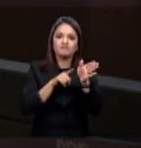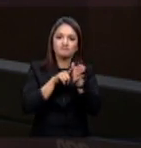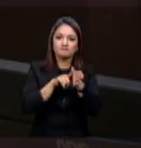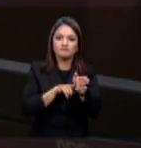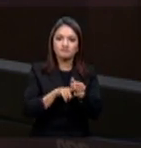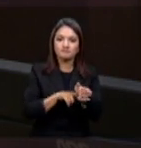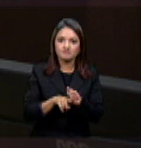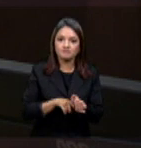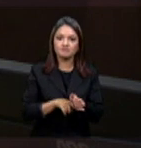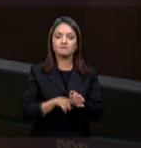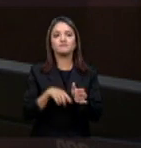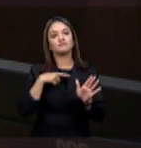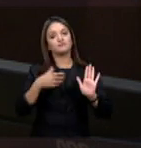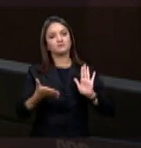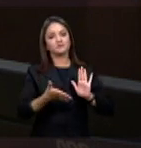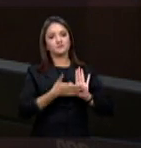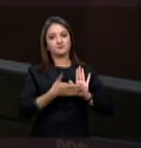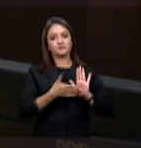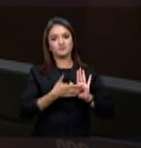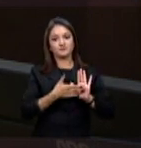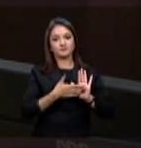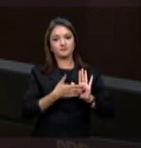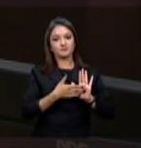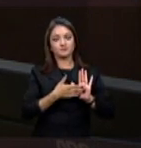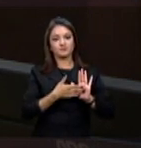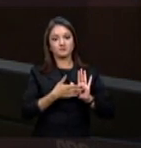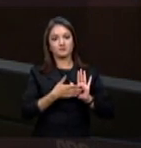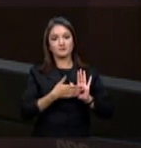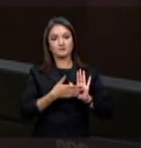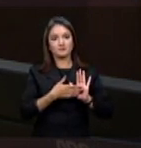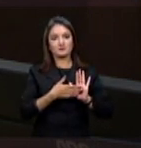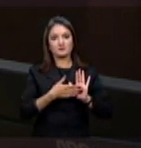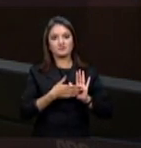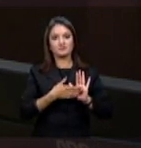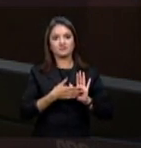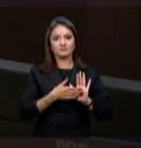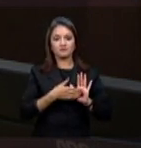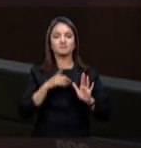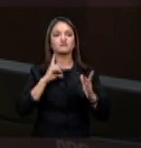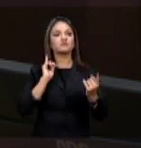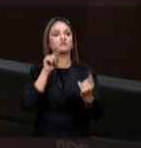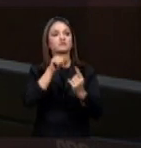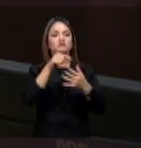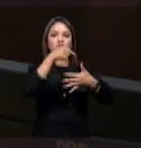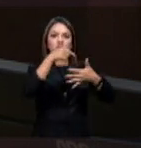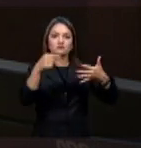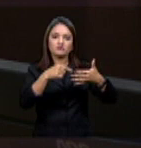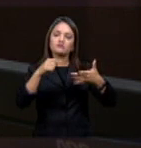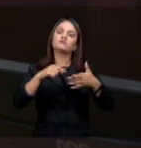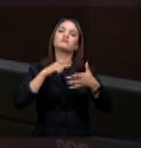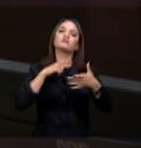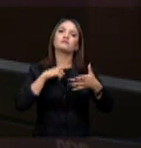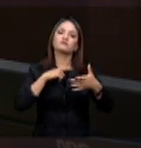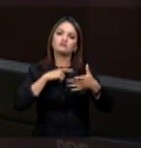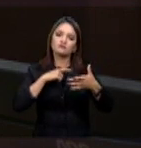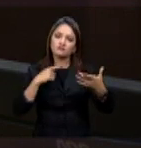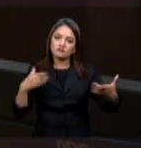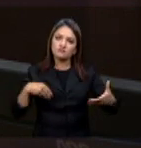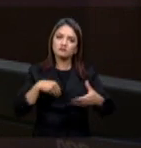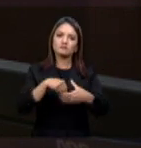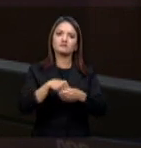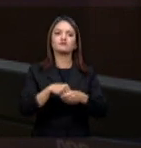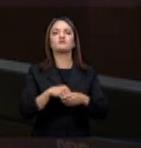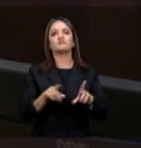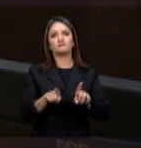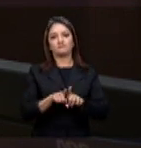e apresentar propostas com de integração das metas na do Poder Judiciário com